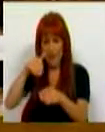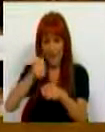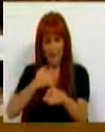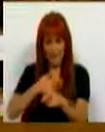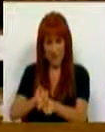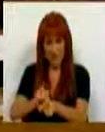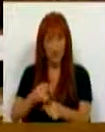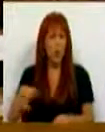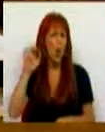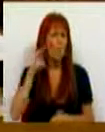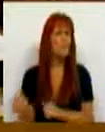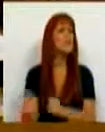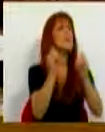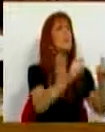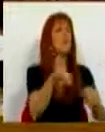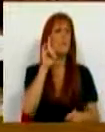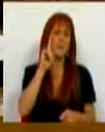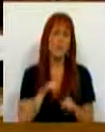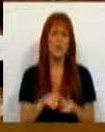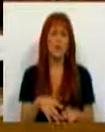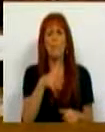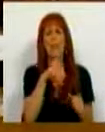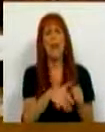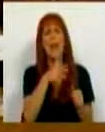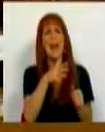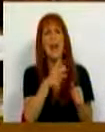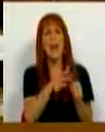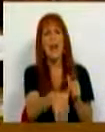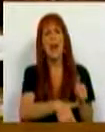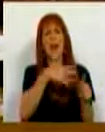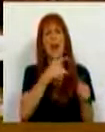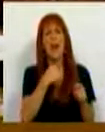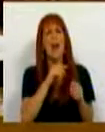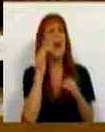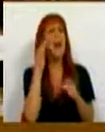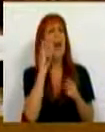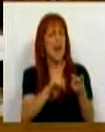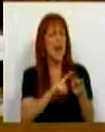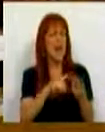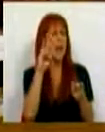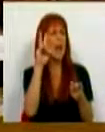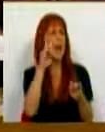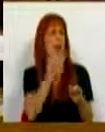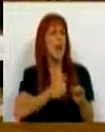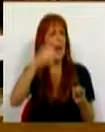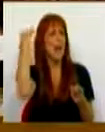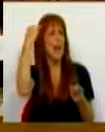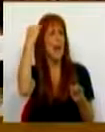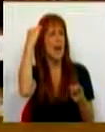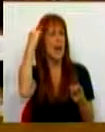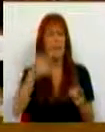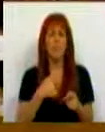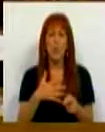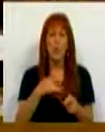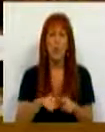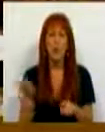empresas. Ouvimos do outro lado, principalmente, comentário a números e muito olhar para o passado.